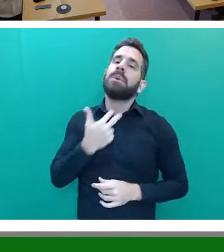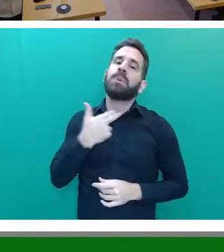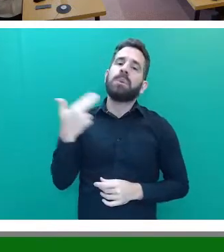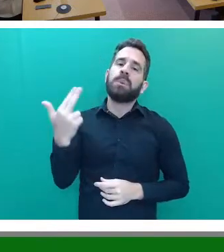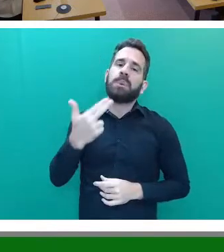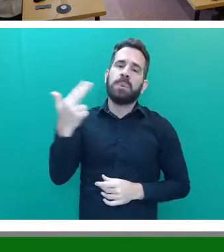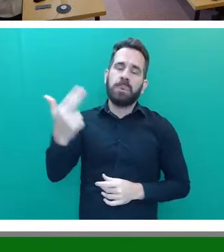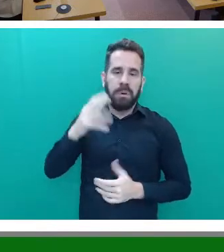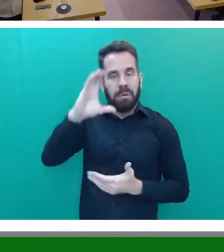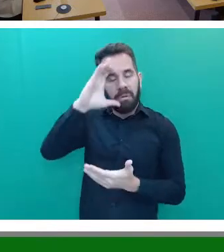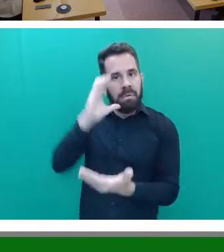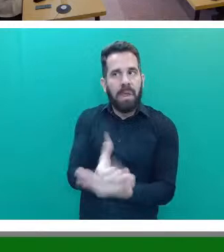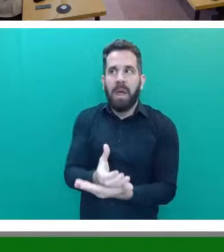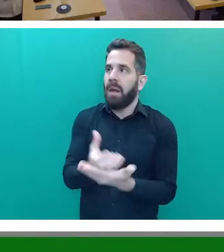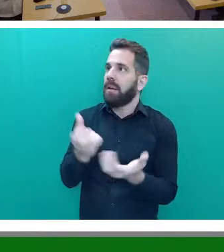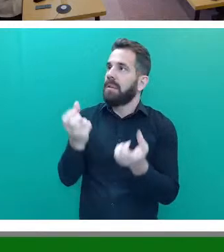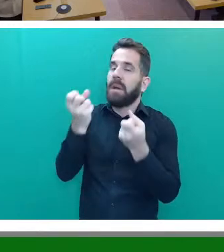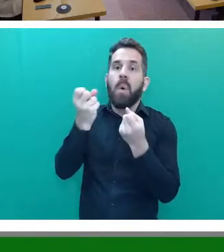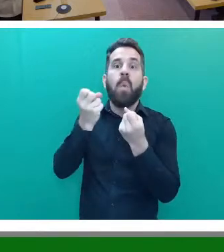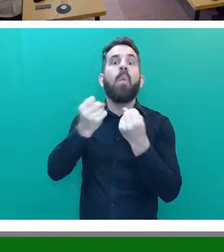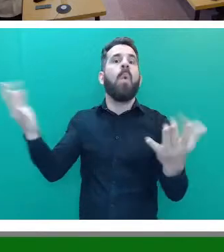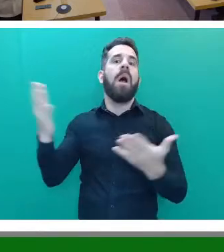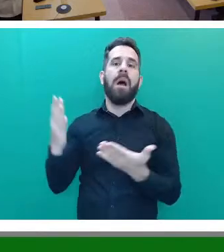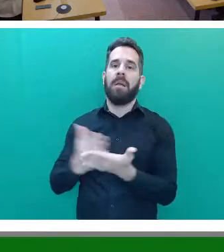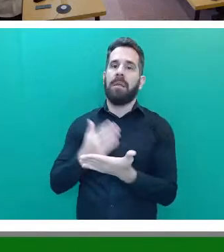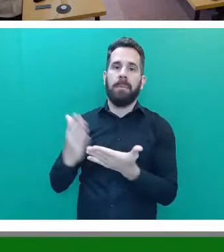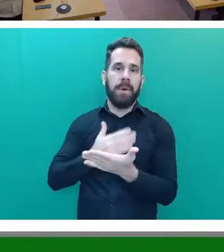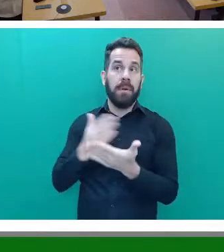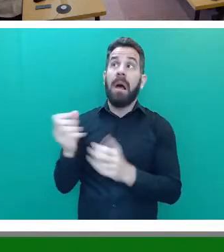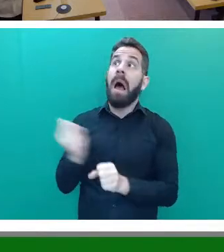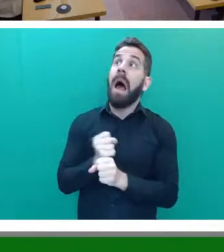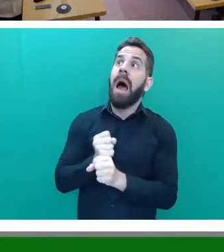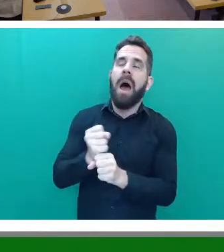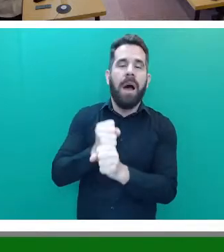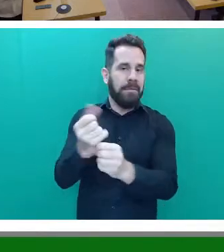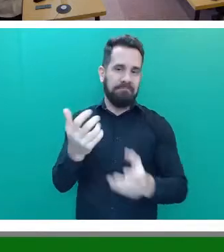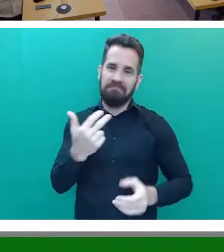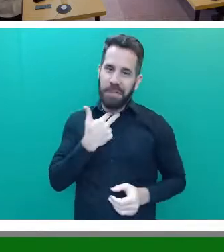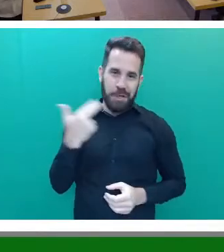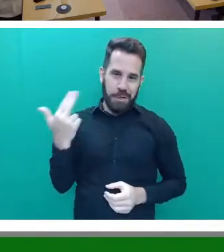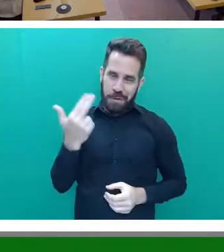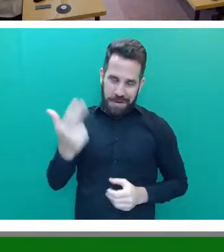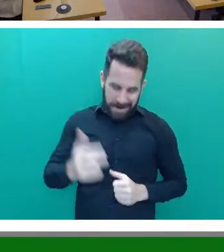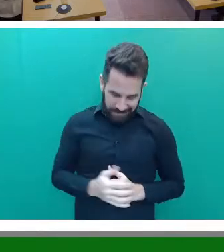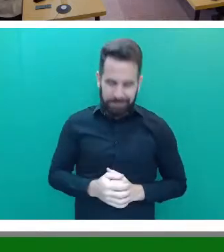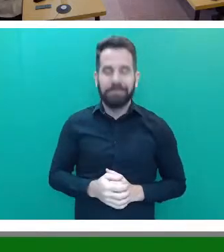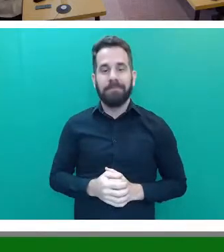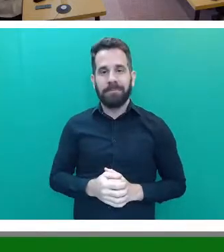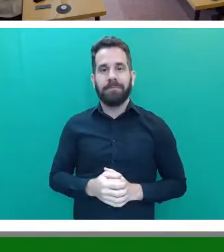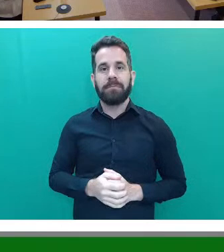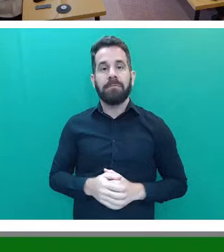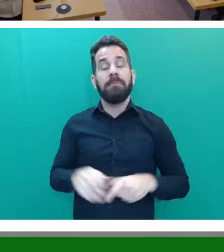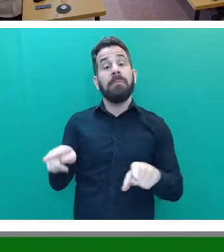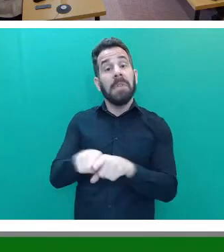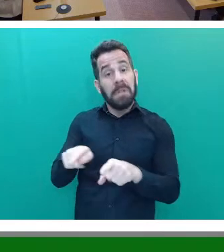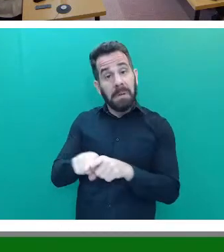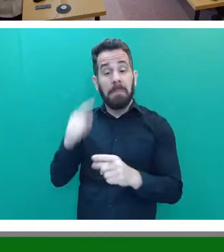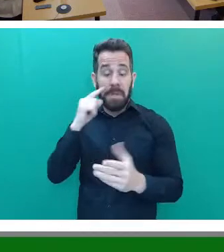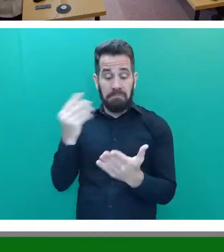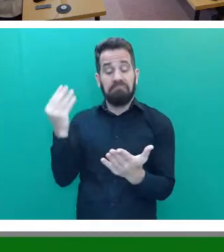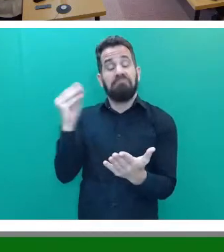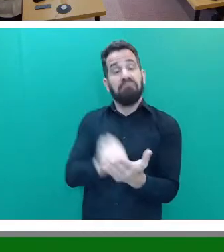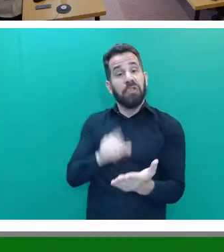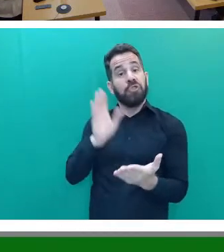de não sei lá quantas páginas e que você demoraria anos para fazer. E além de ter exposto perspectivas futuras que beneficiarão